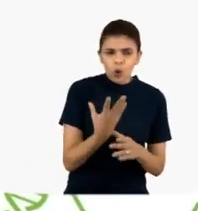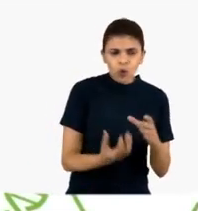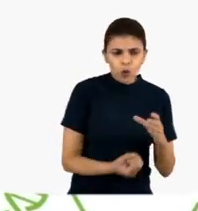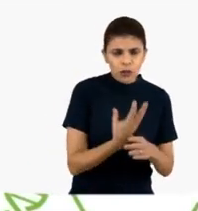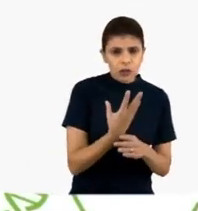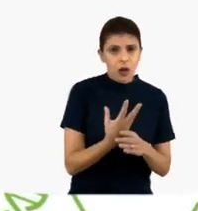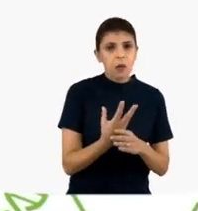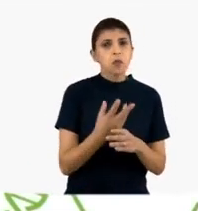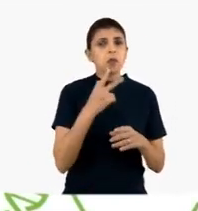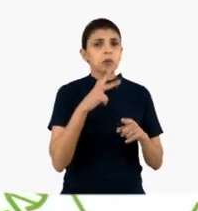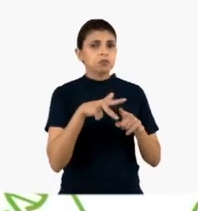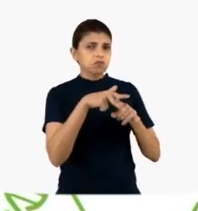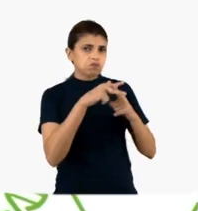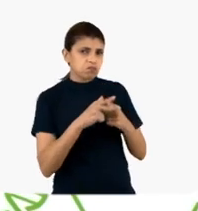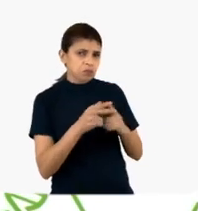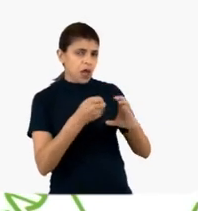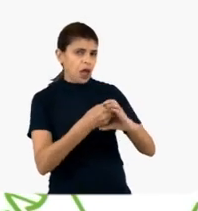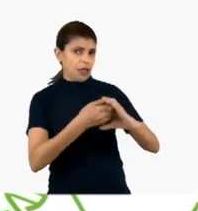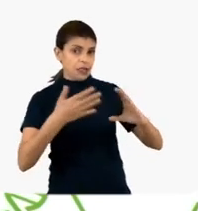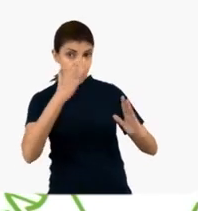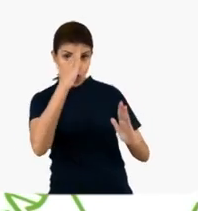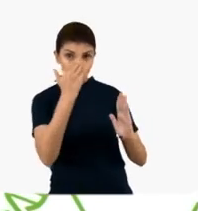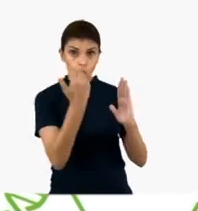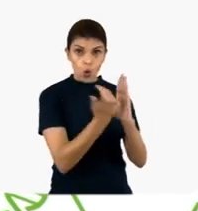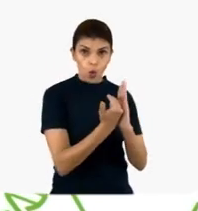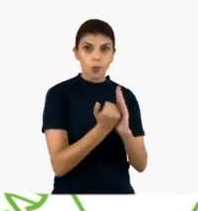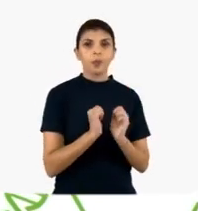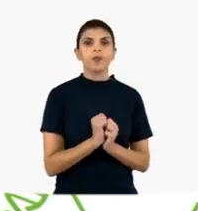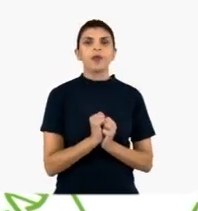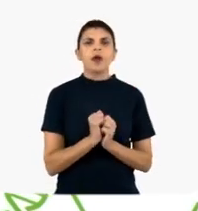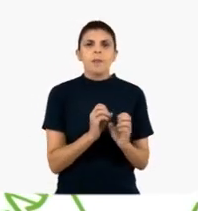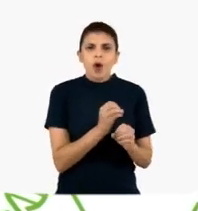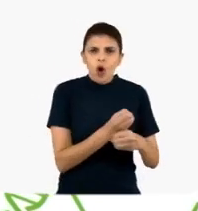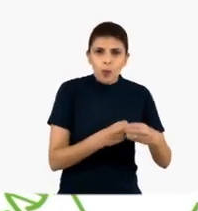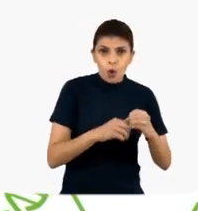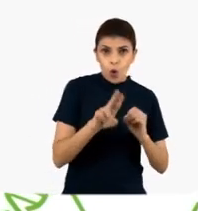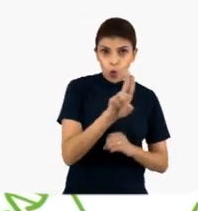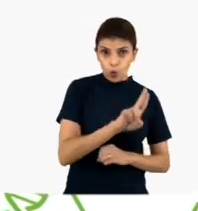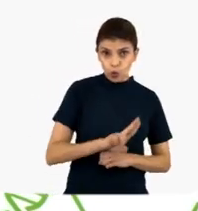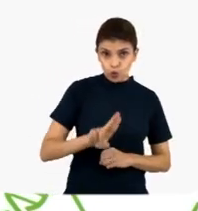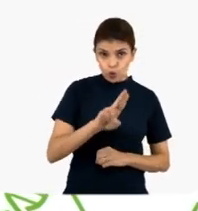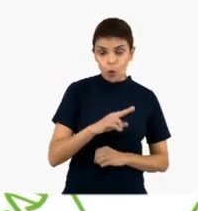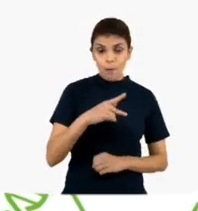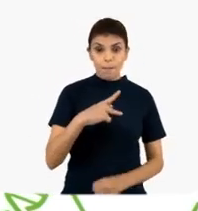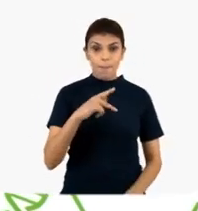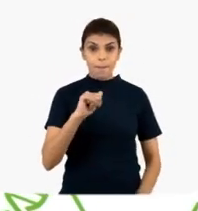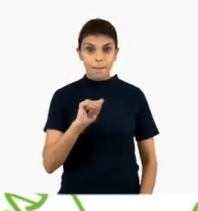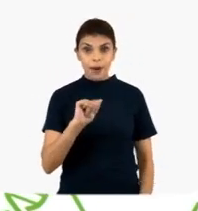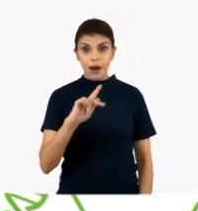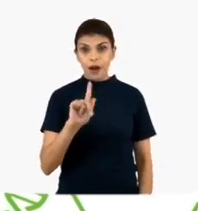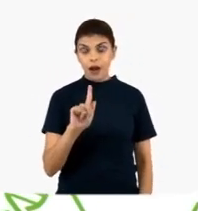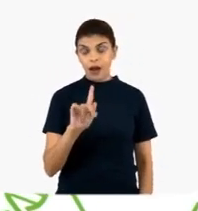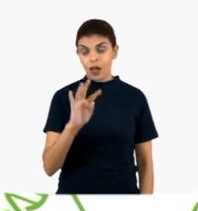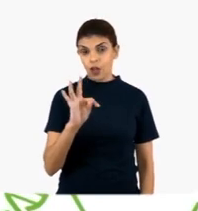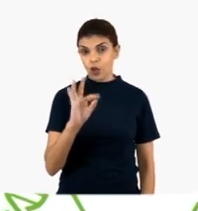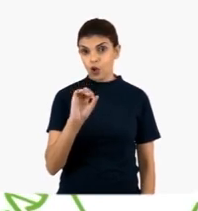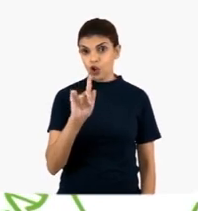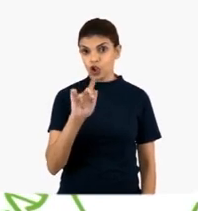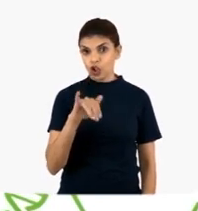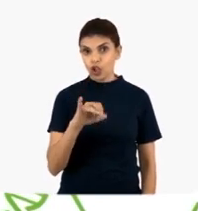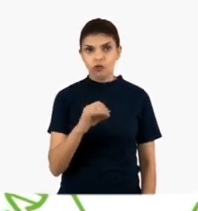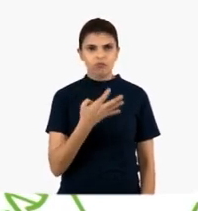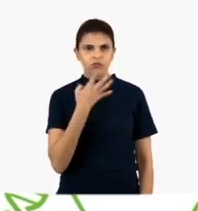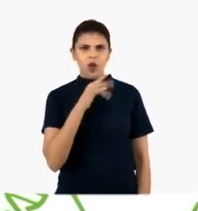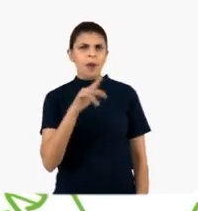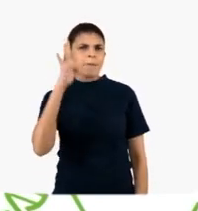produção cumpram com certas características. Dentre elas são, o micro-organismo utilizado não pode ser patogênio.